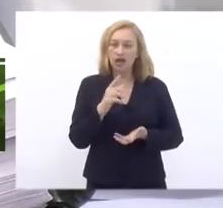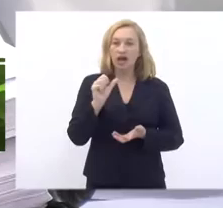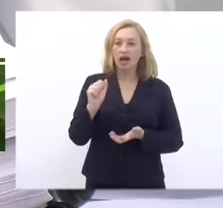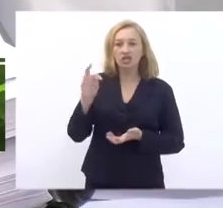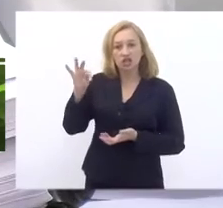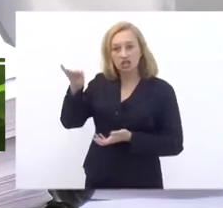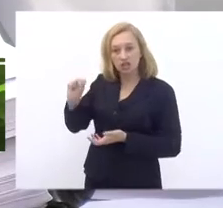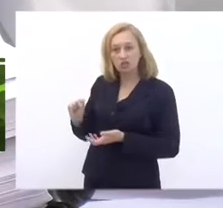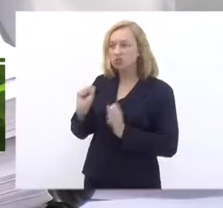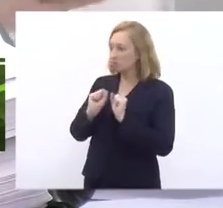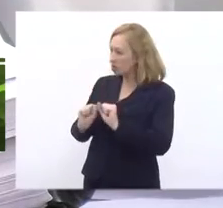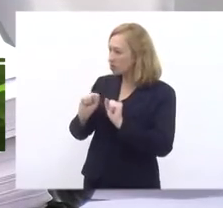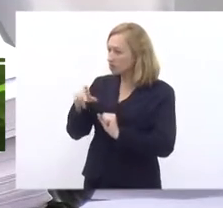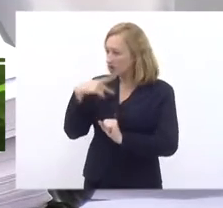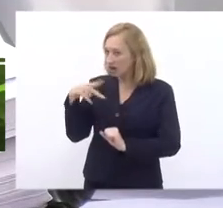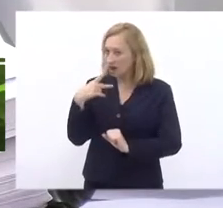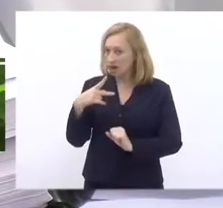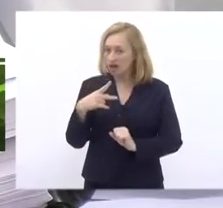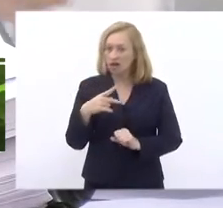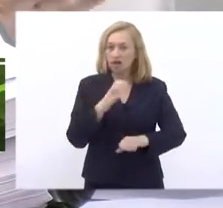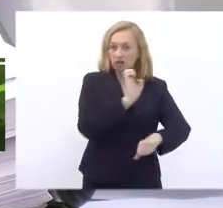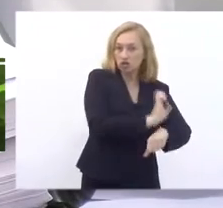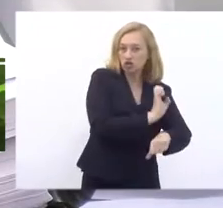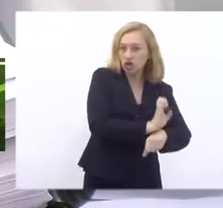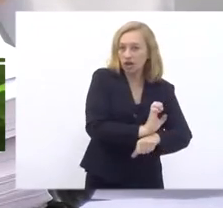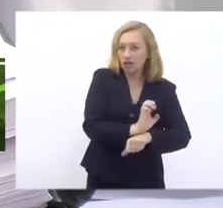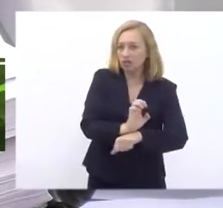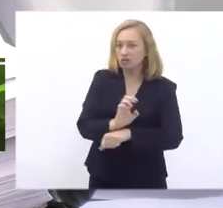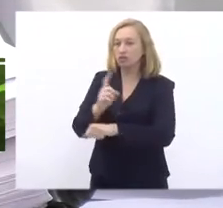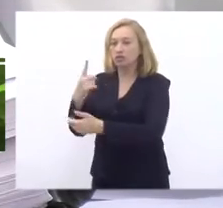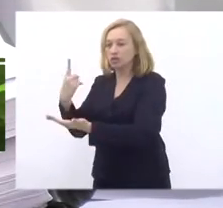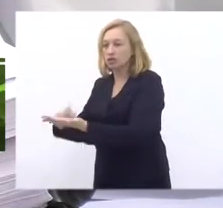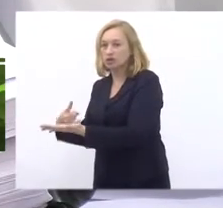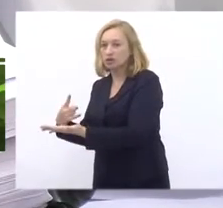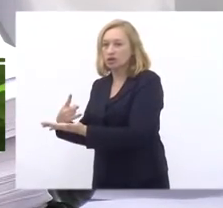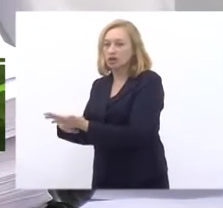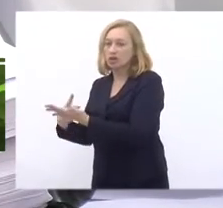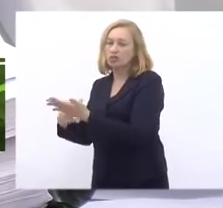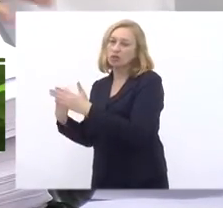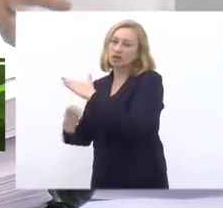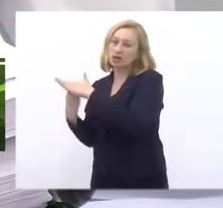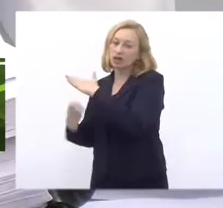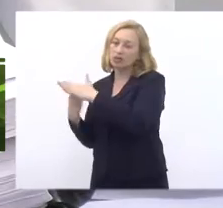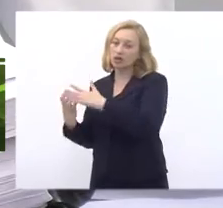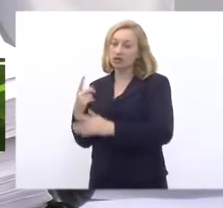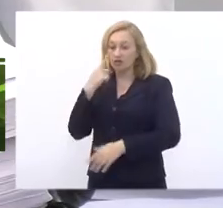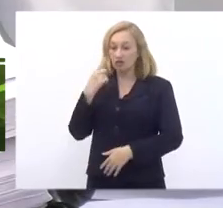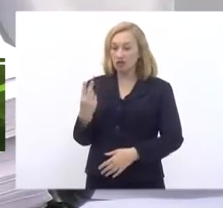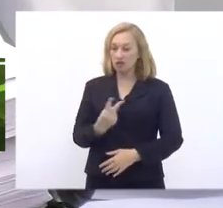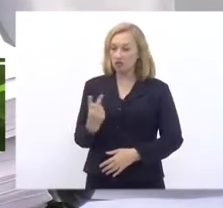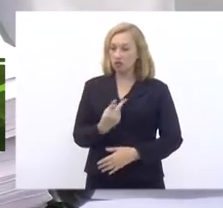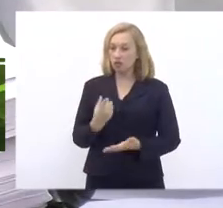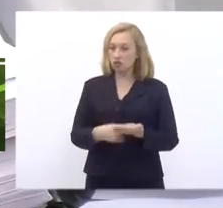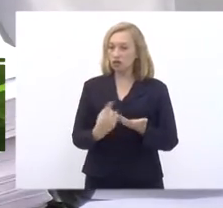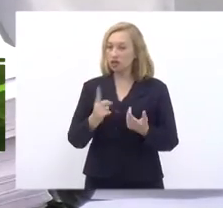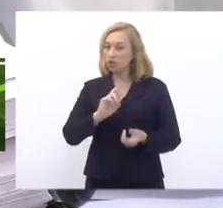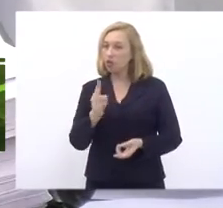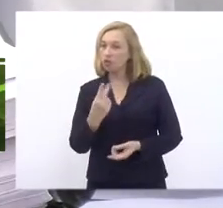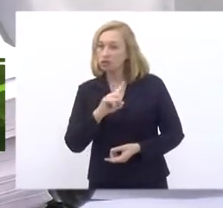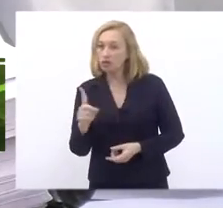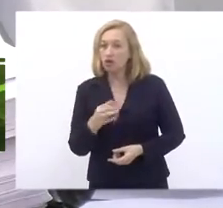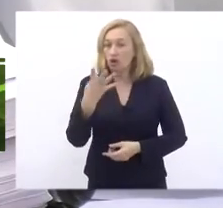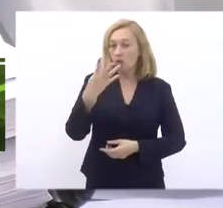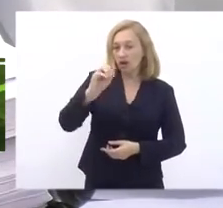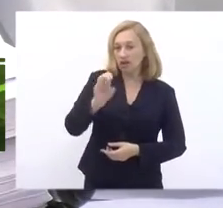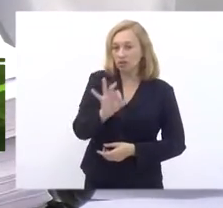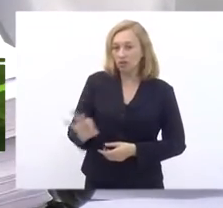arbitrar. Entre o Estado e a concessionária chegou a acordo, quem tem que arbitrar é a Getransp. 40% é inviável, porque a população, ninguém teve